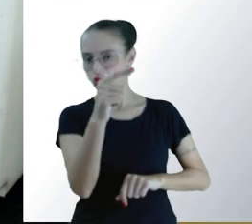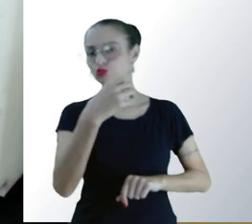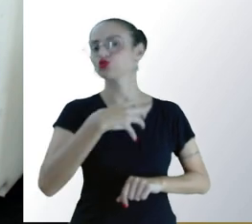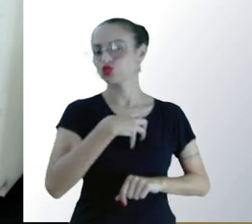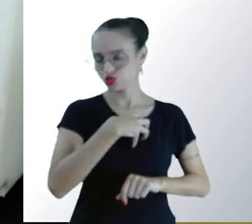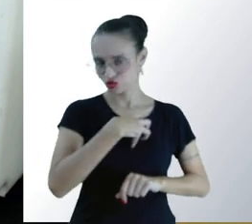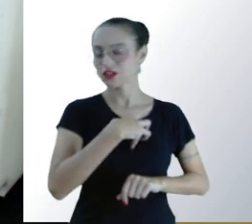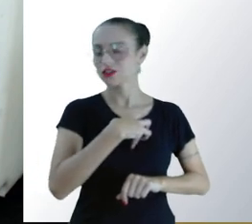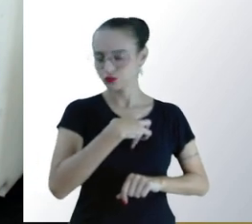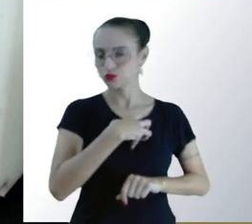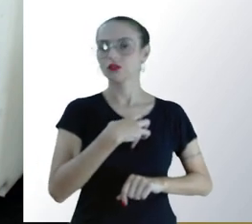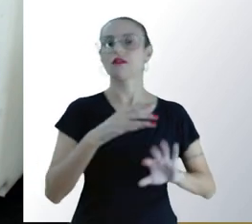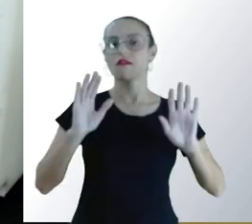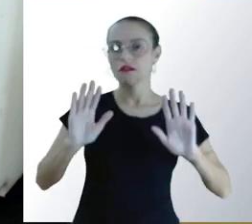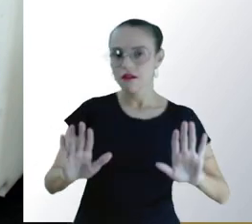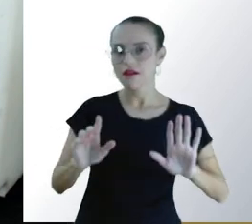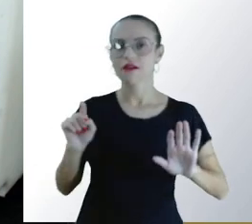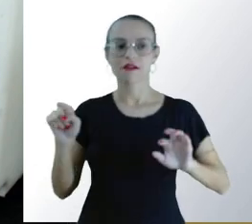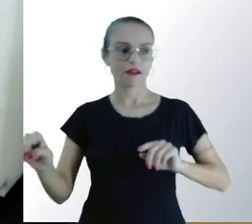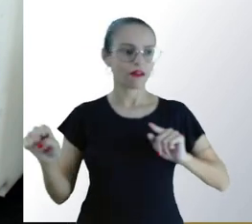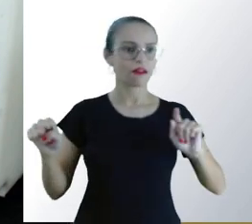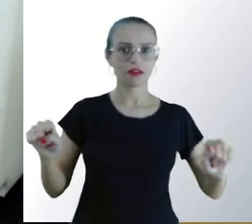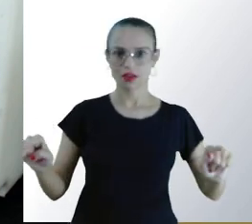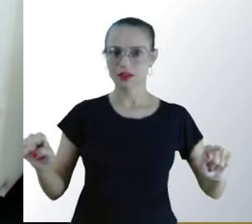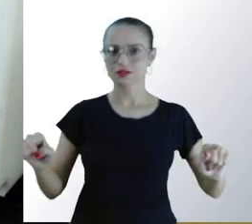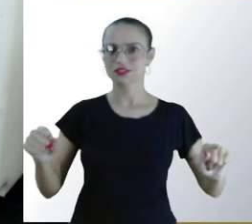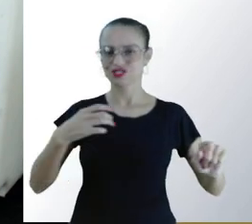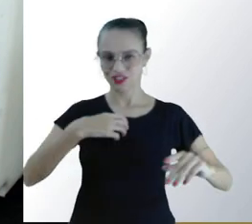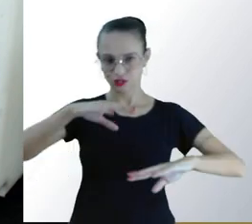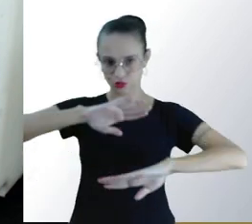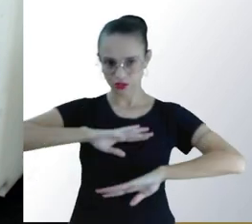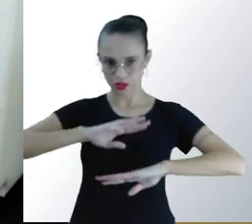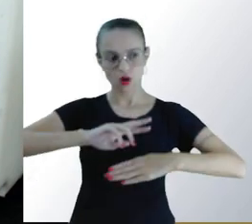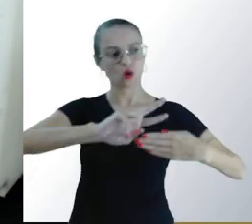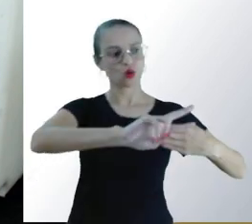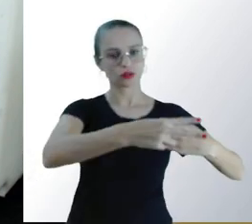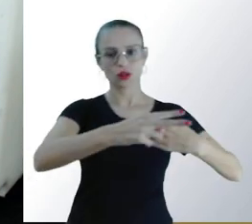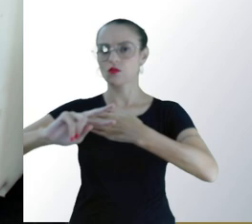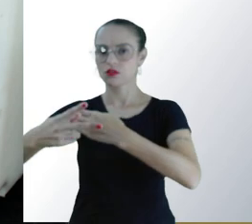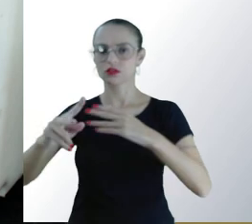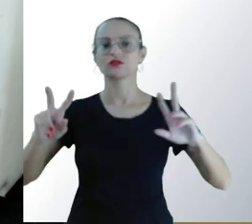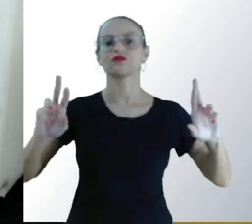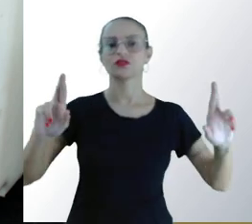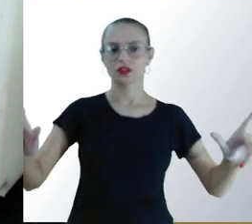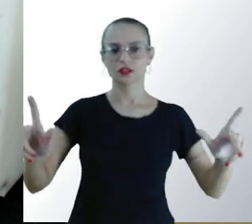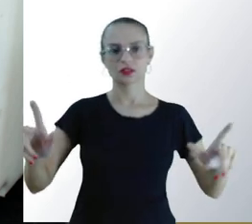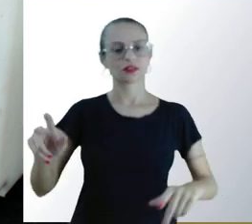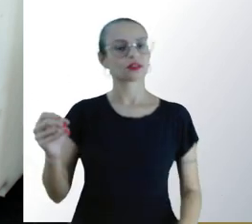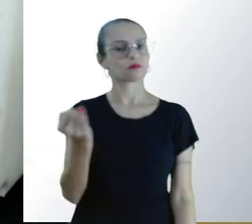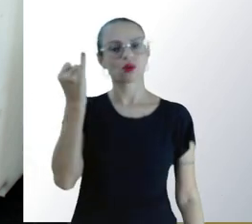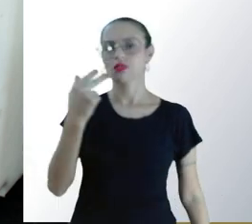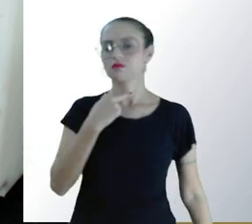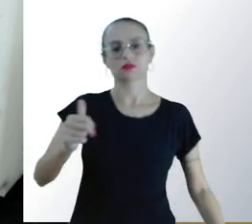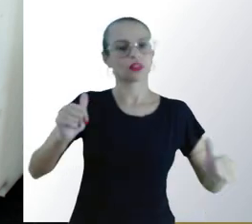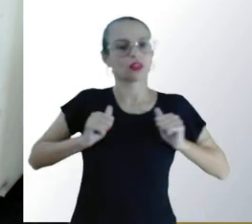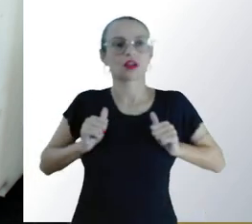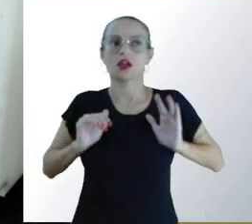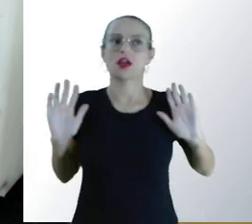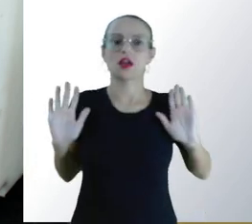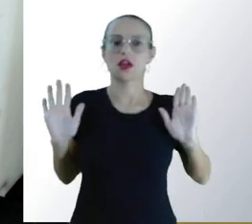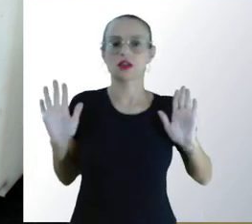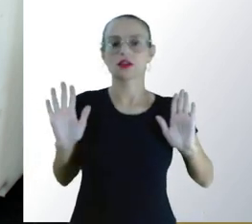apesar de a gente tratar da mesma conduta, as consequências são diferentes. E é importante ninguém se omitir, justamente para que não se